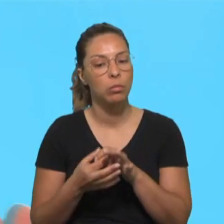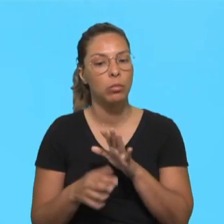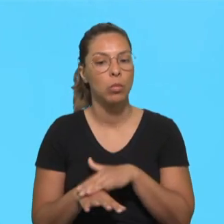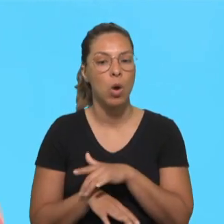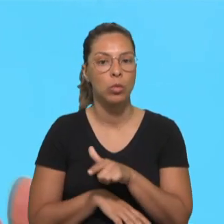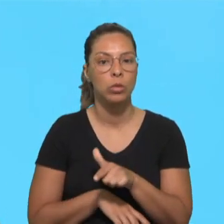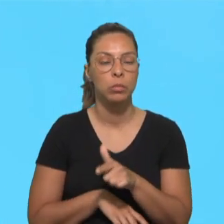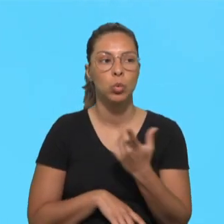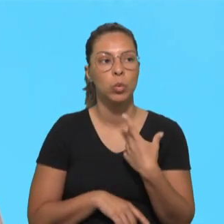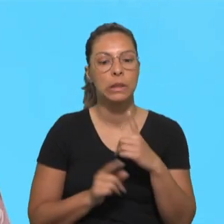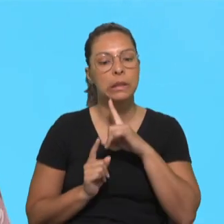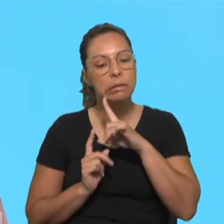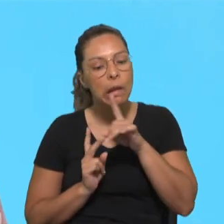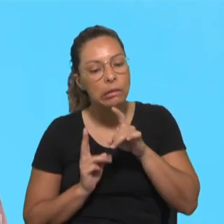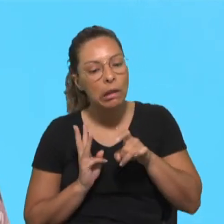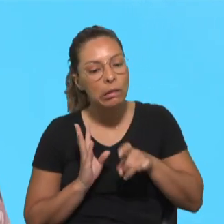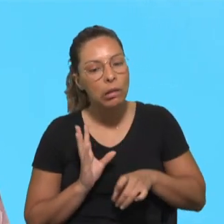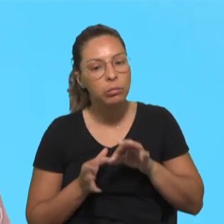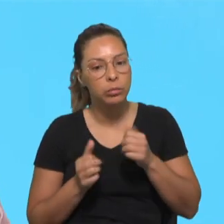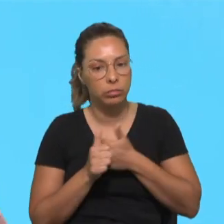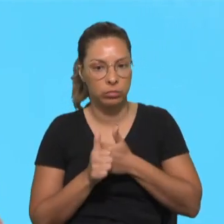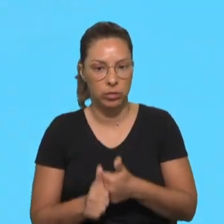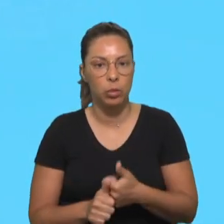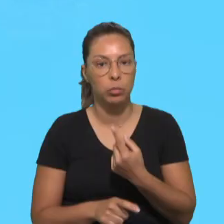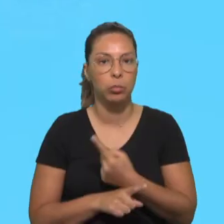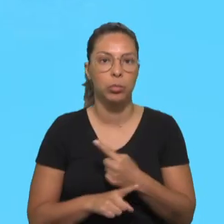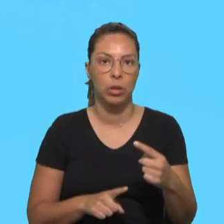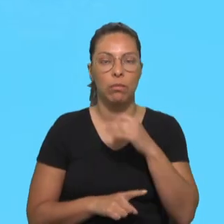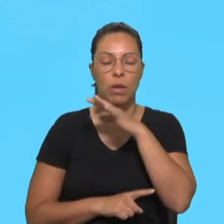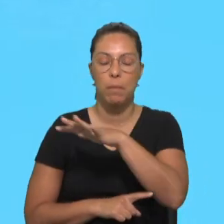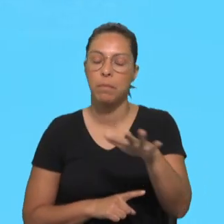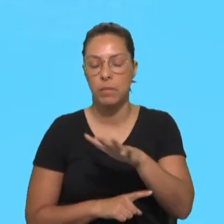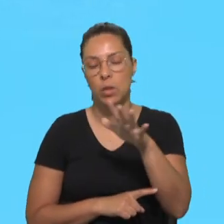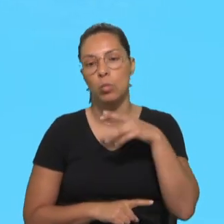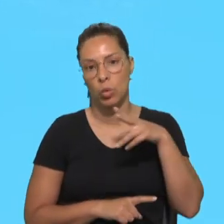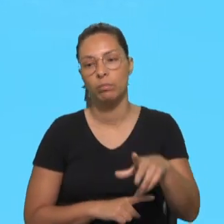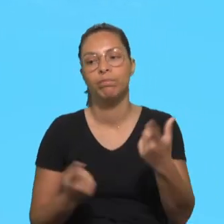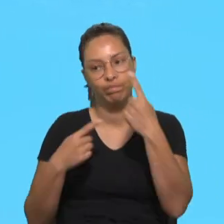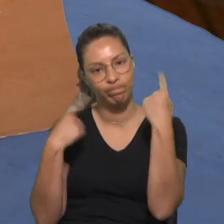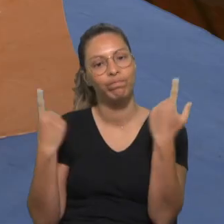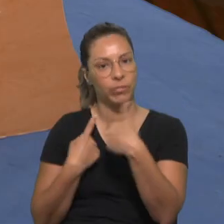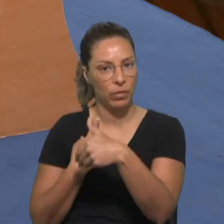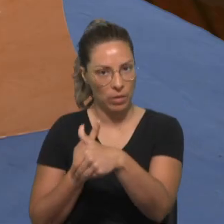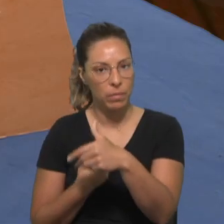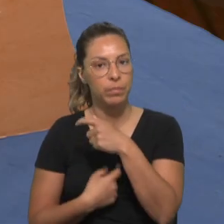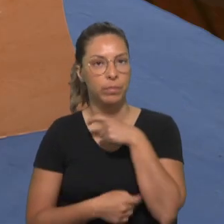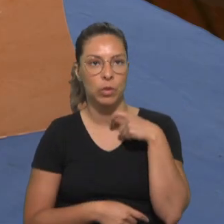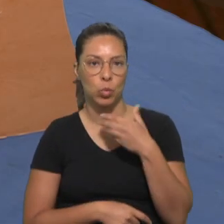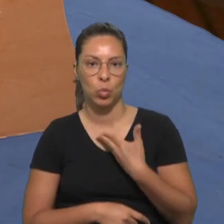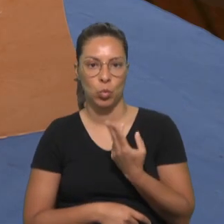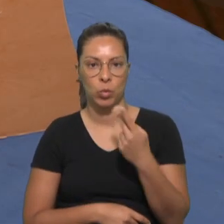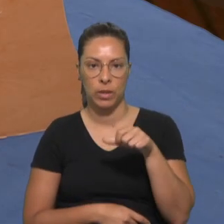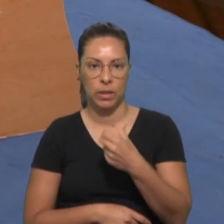um questionário, um inquérito que foi feito sobre a realidade das famílias em Portugal. Será apresentado pelo Eduardo Duque, que é padre